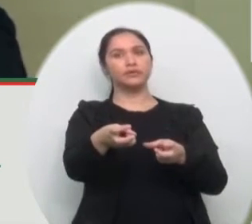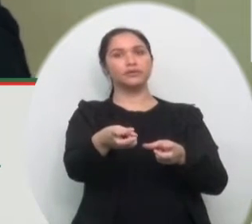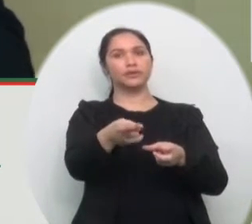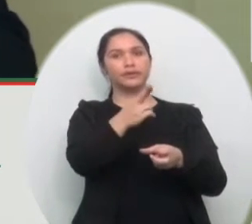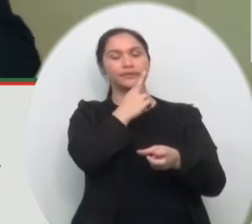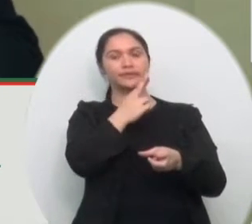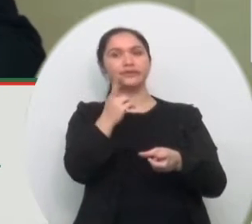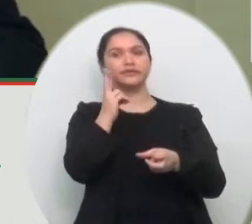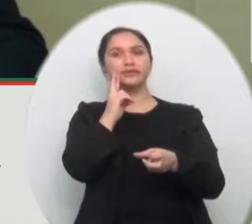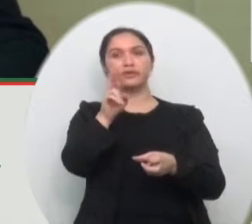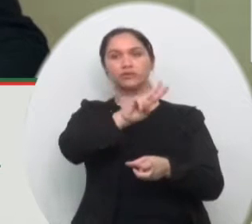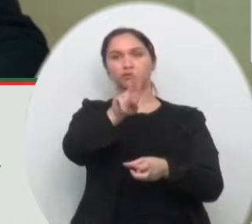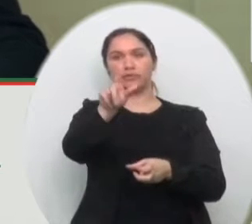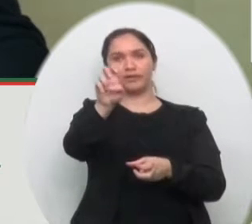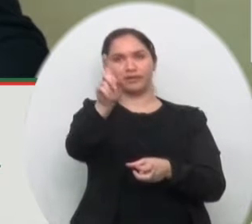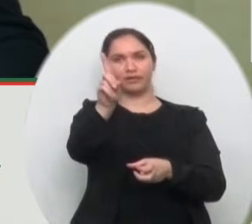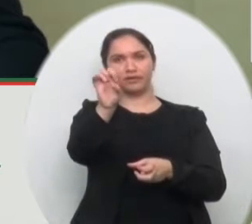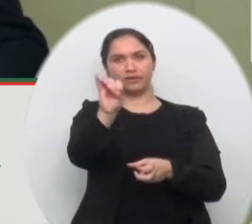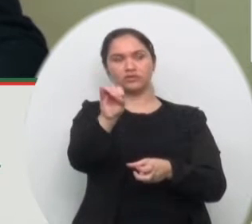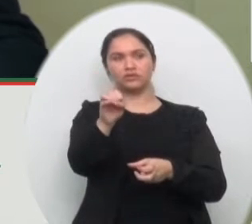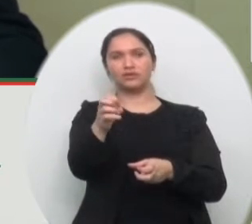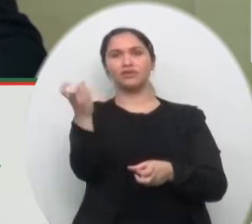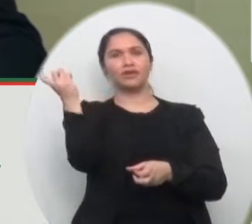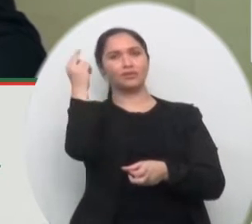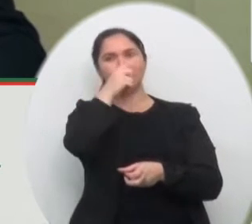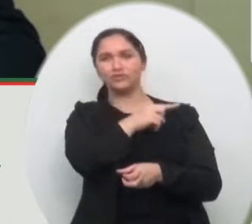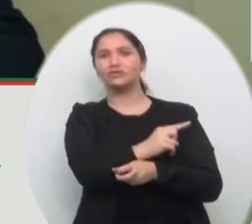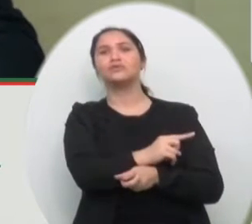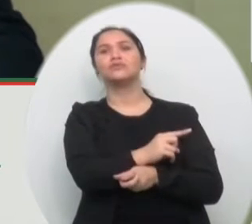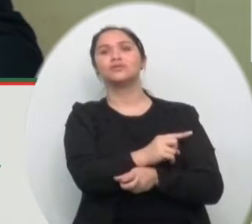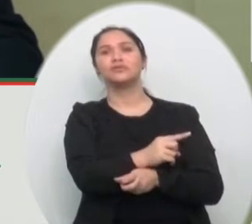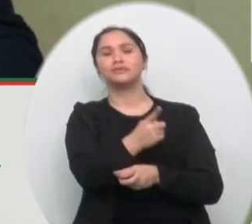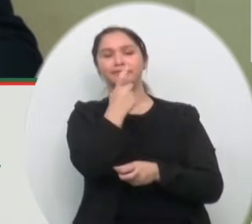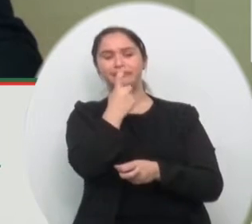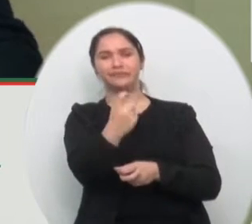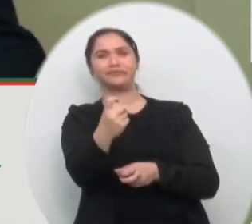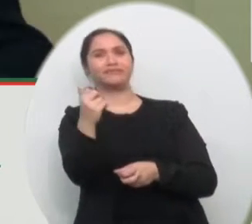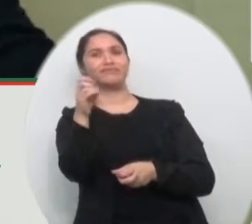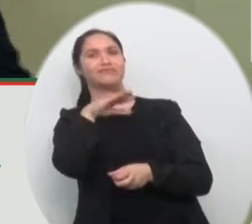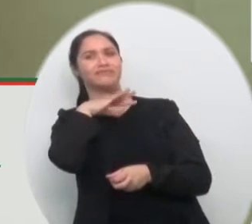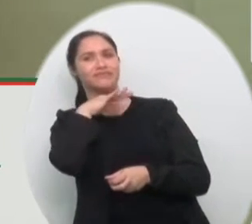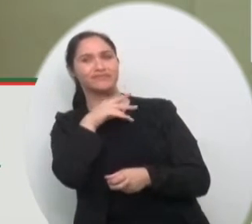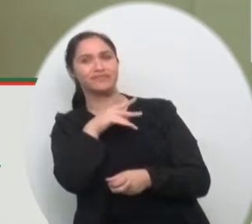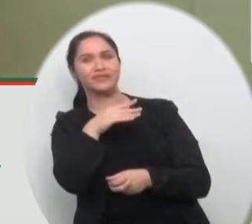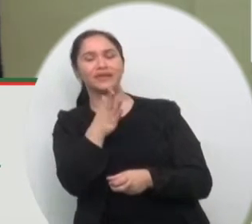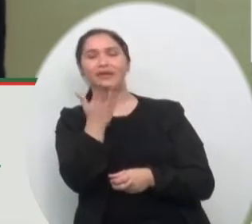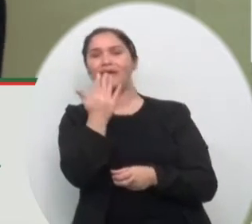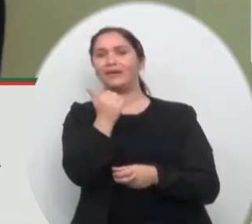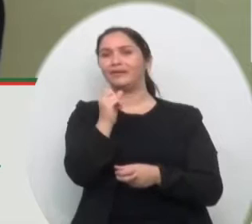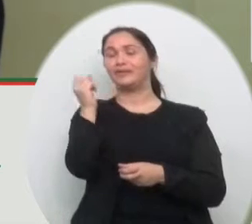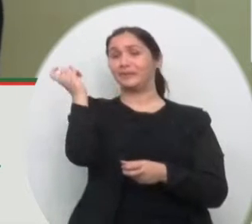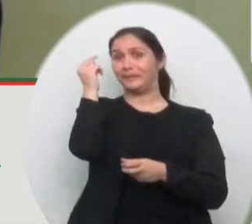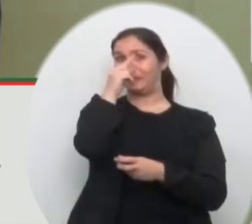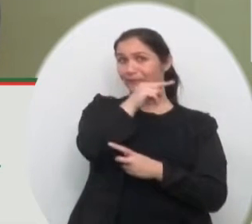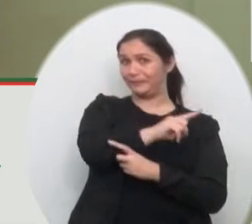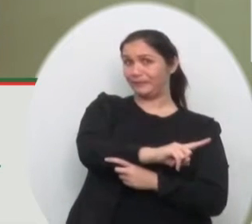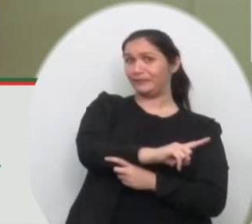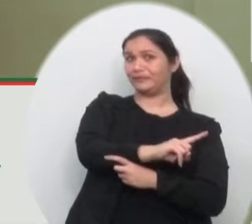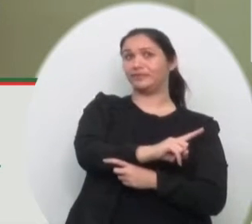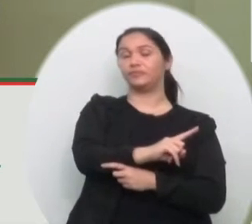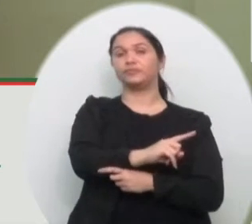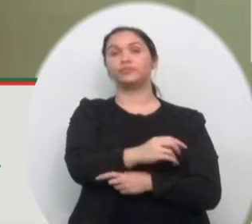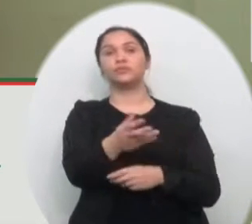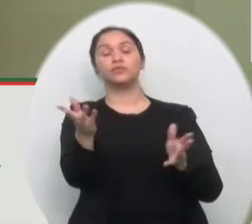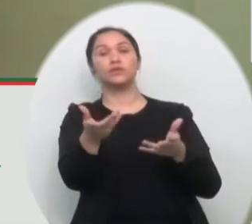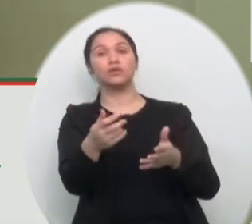cheiro. Tá? Um questionamento que eu gostaria de fazer é com relação ao que a comunidade já fez